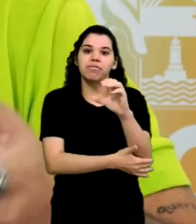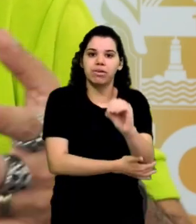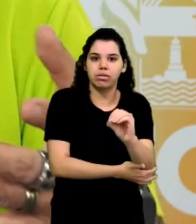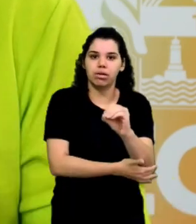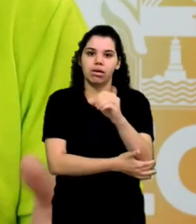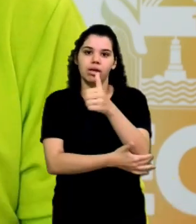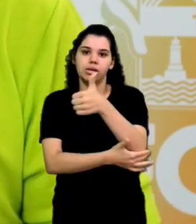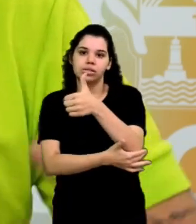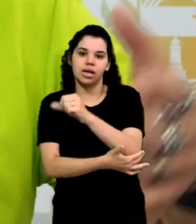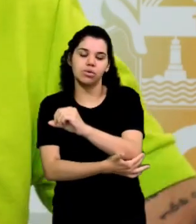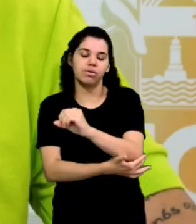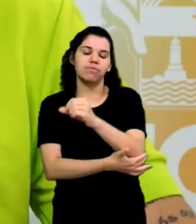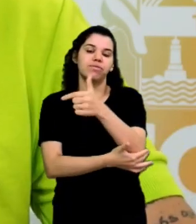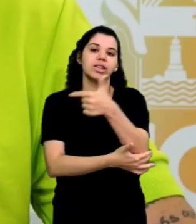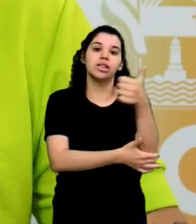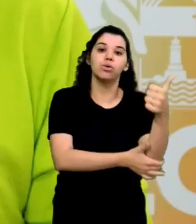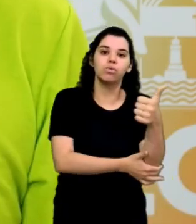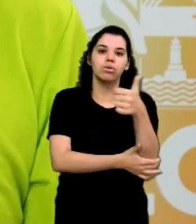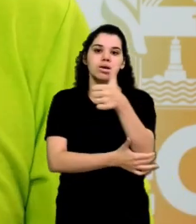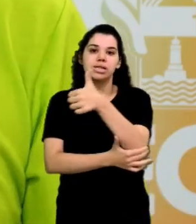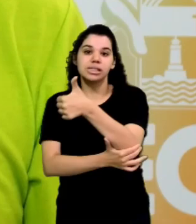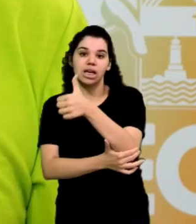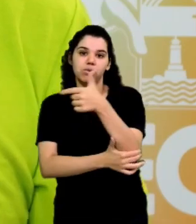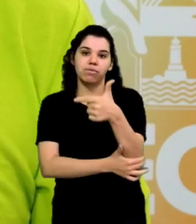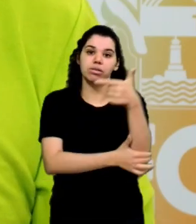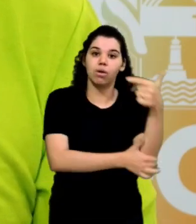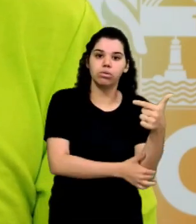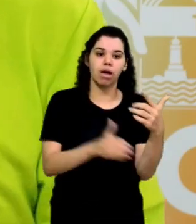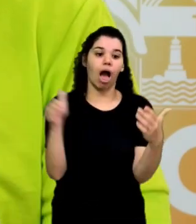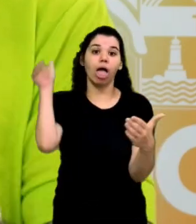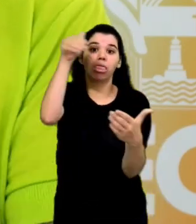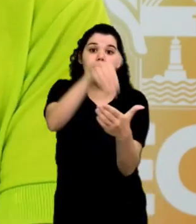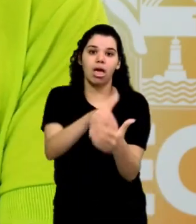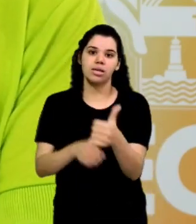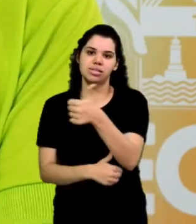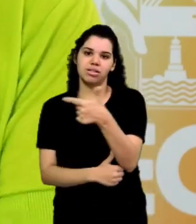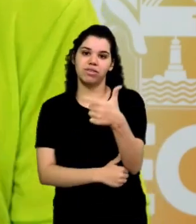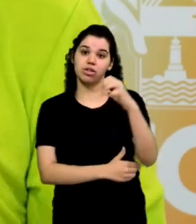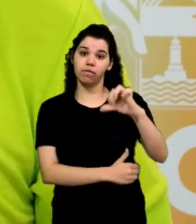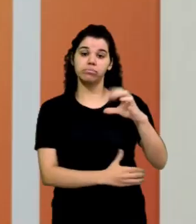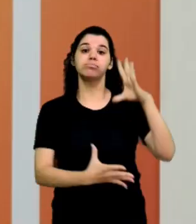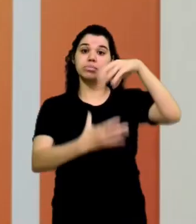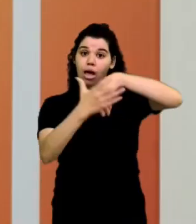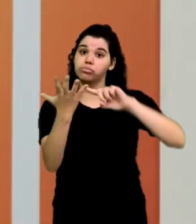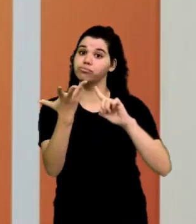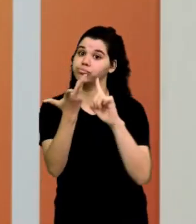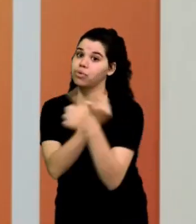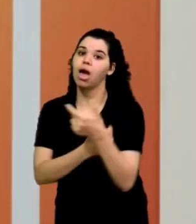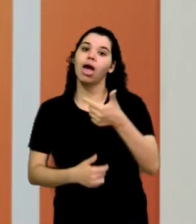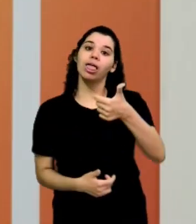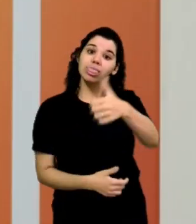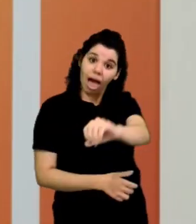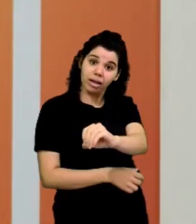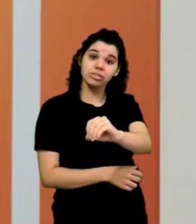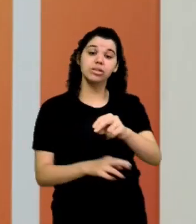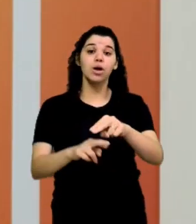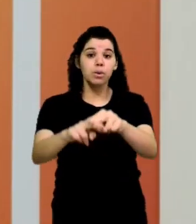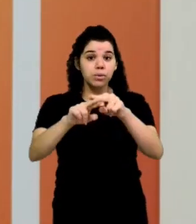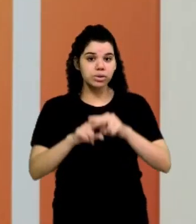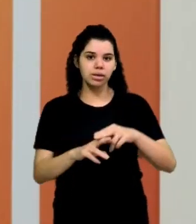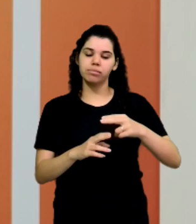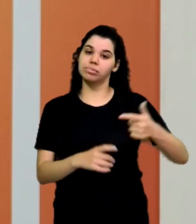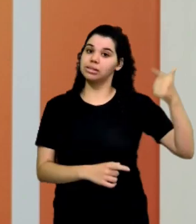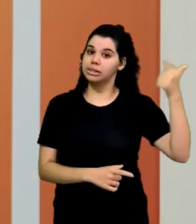121, 122 até o 129. Ela é composta também por 10 números. Então essa é a segunda